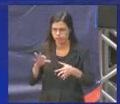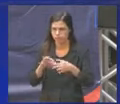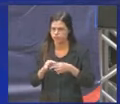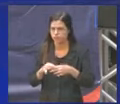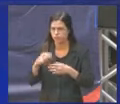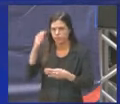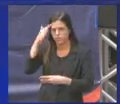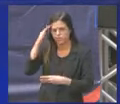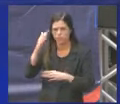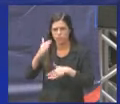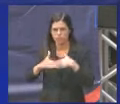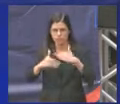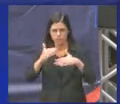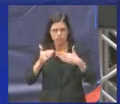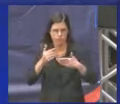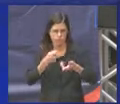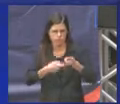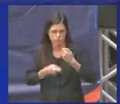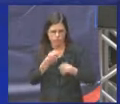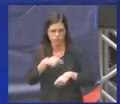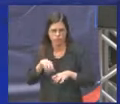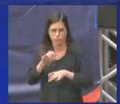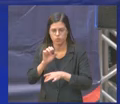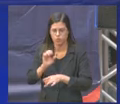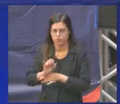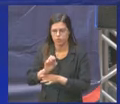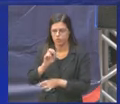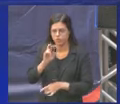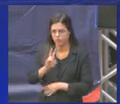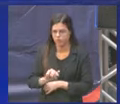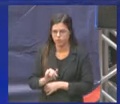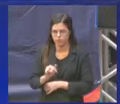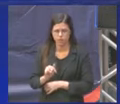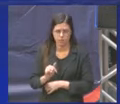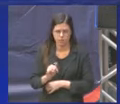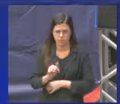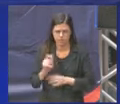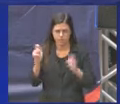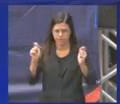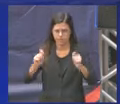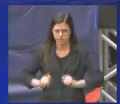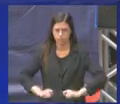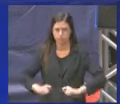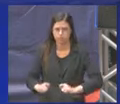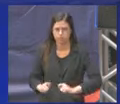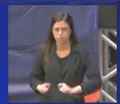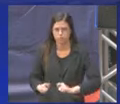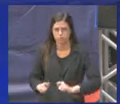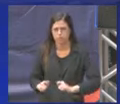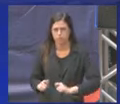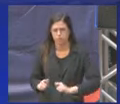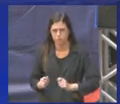gente entende que o desenvolvimento econômico do Estado ele só vai ser possível e perene se a gente tiver